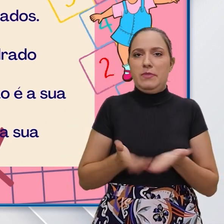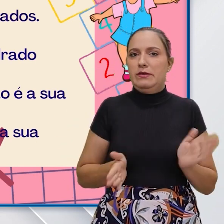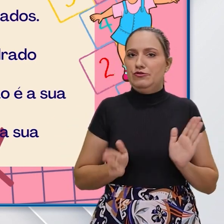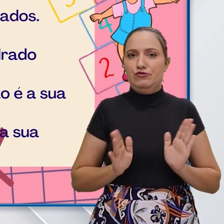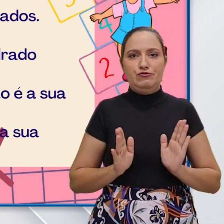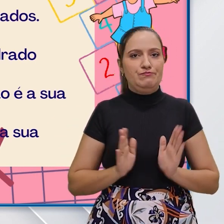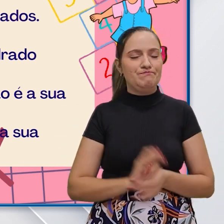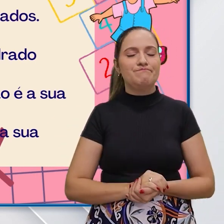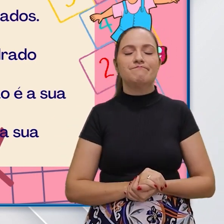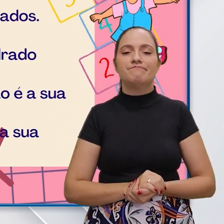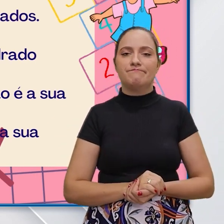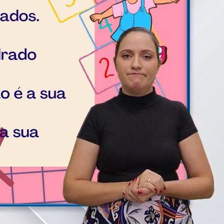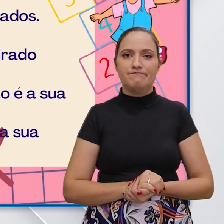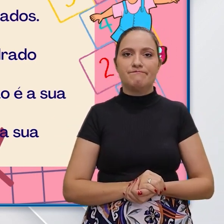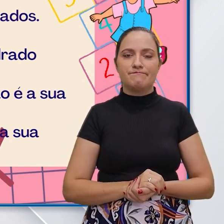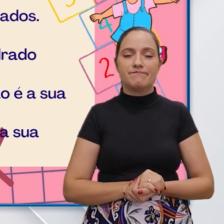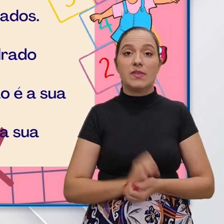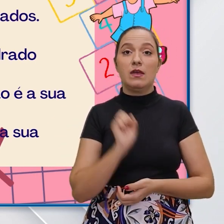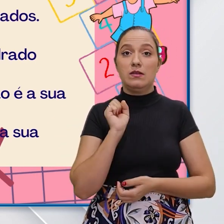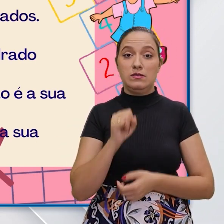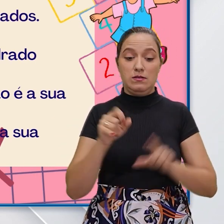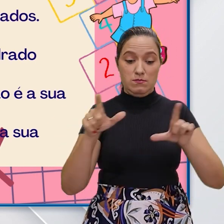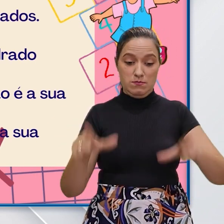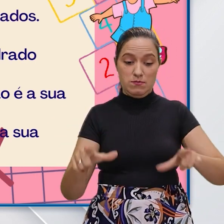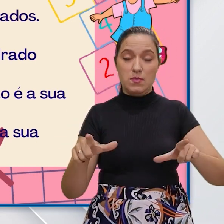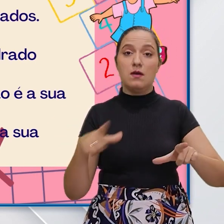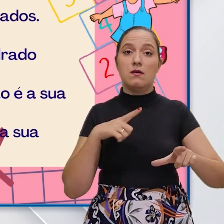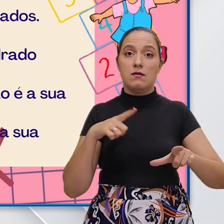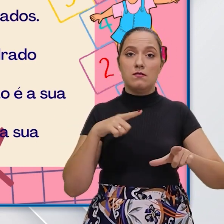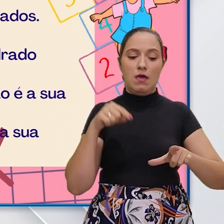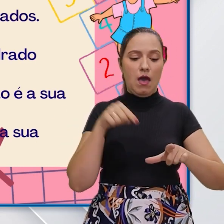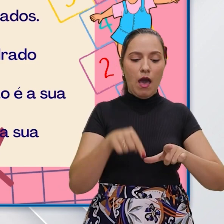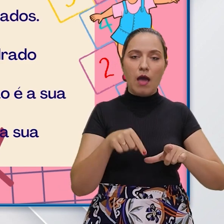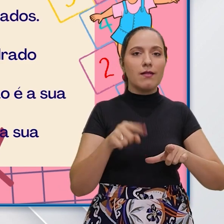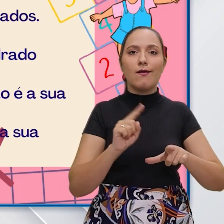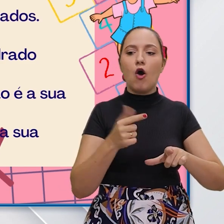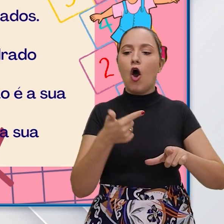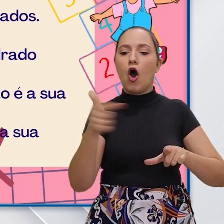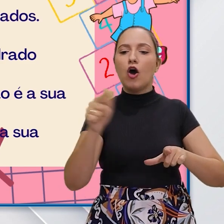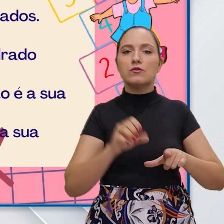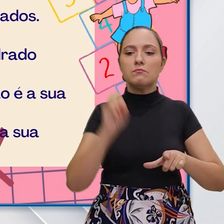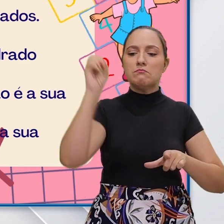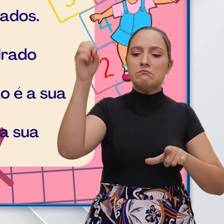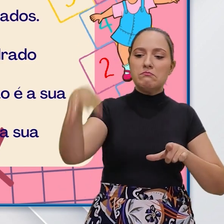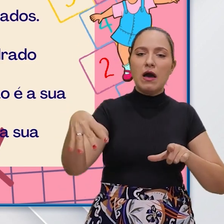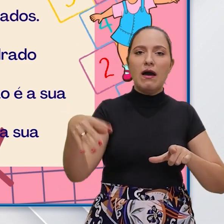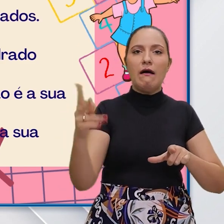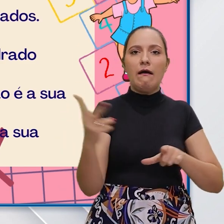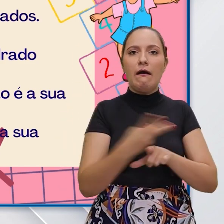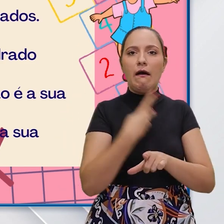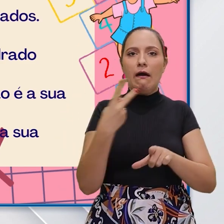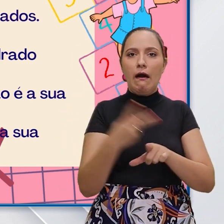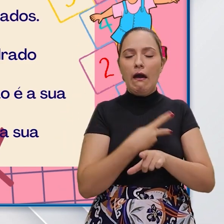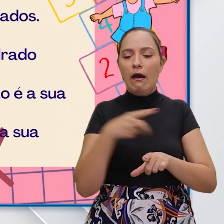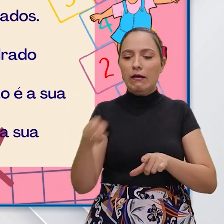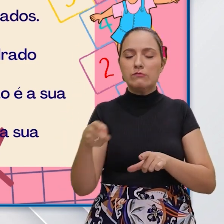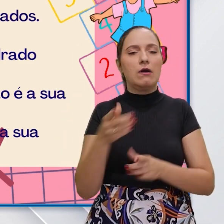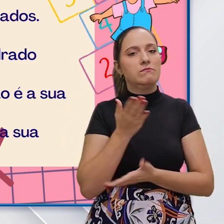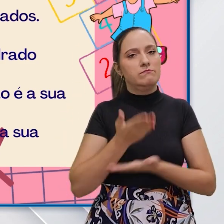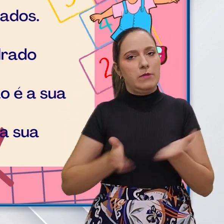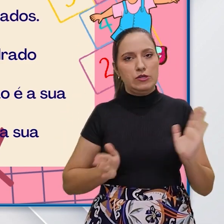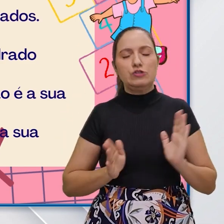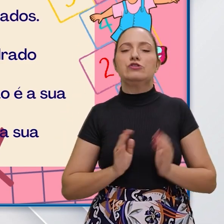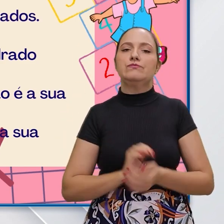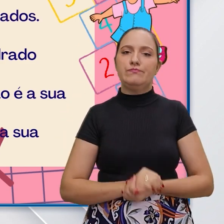vez. Se ao jogar a pedrinha ela cair em um quadrado que não é a sua ordem